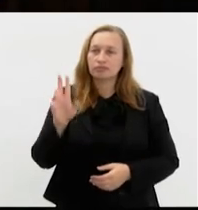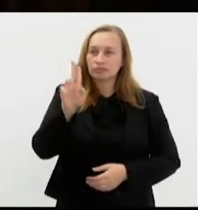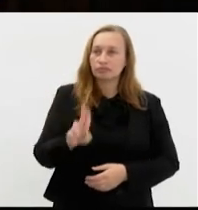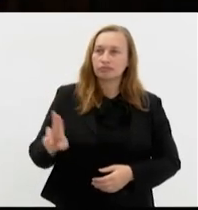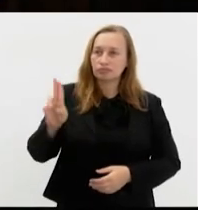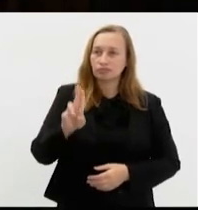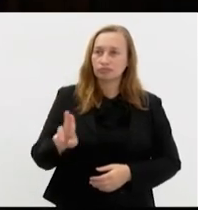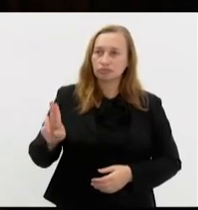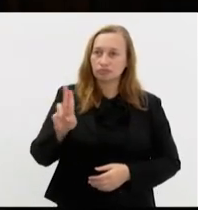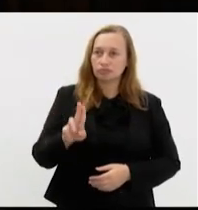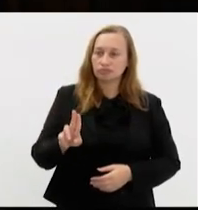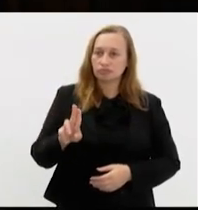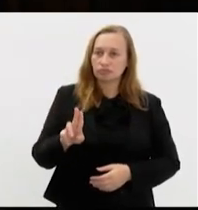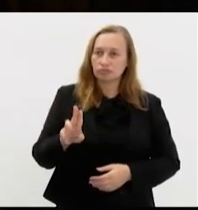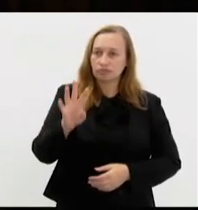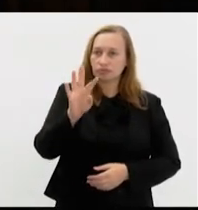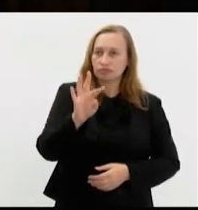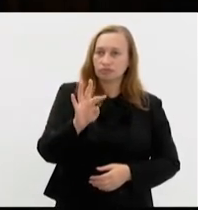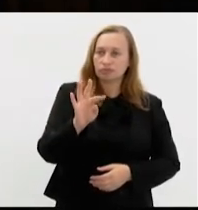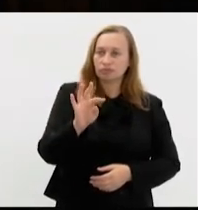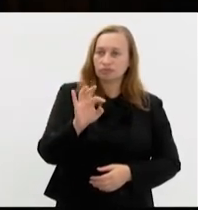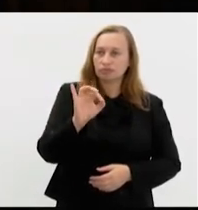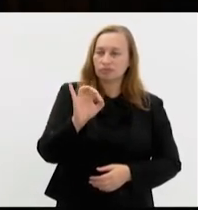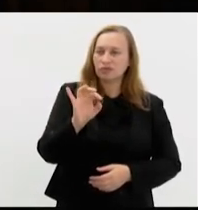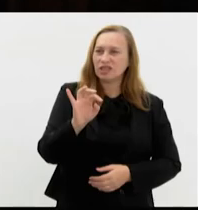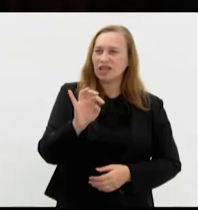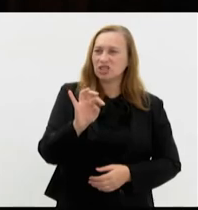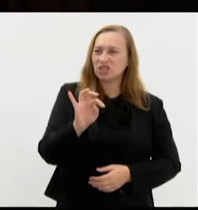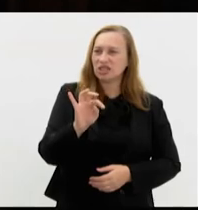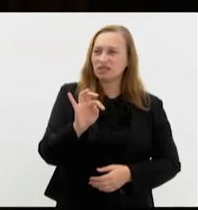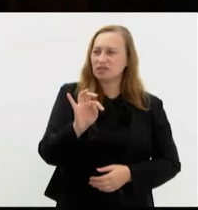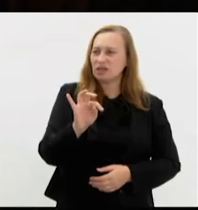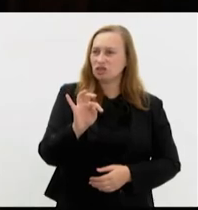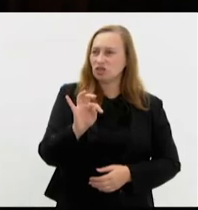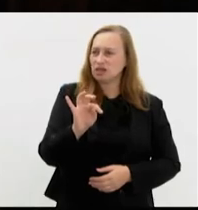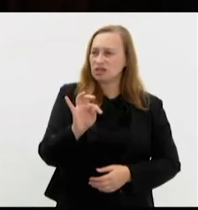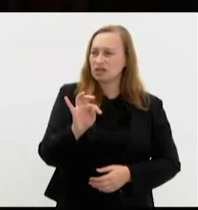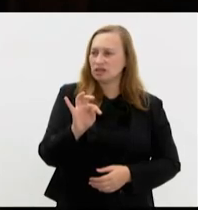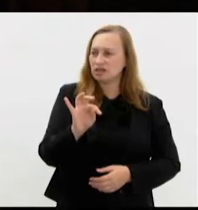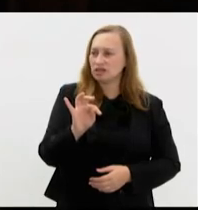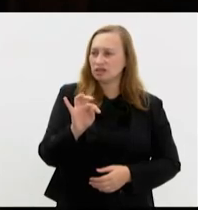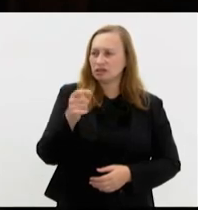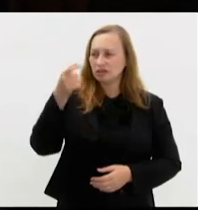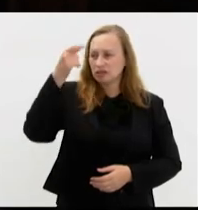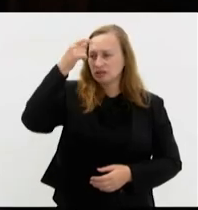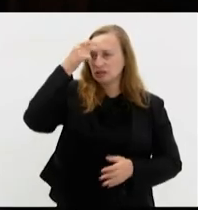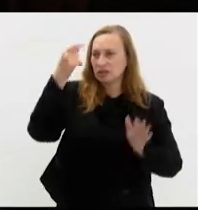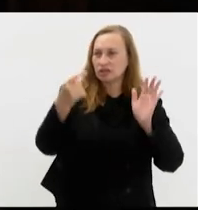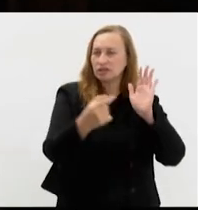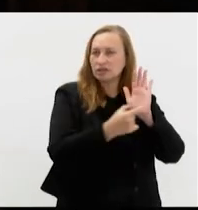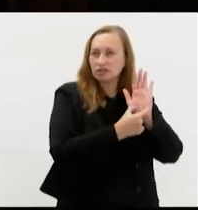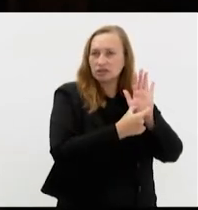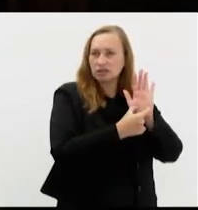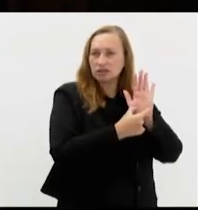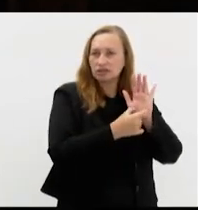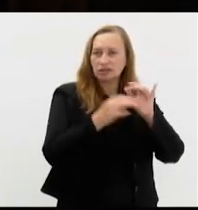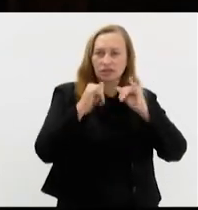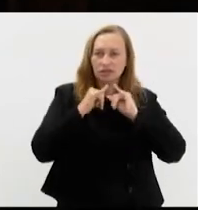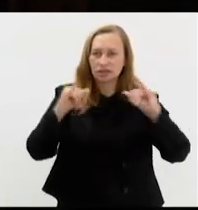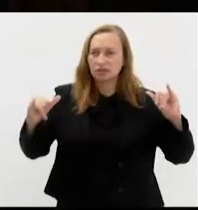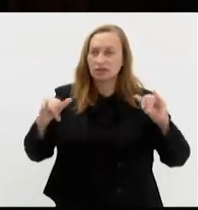Artificial nas propagandas por exemplo a preocupação da